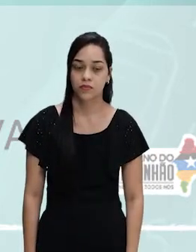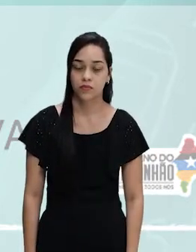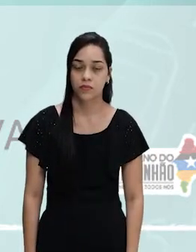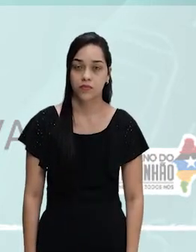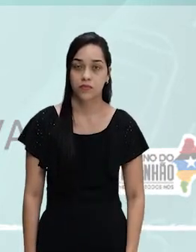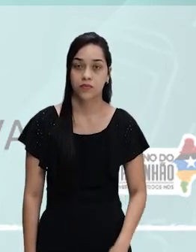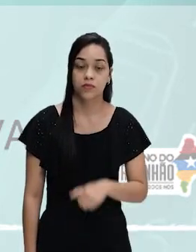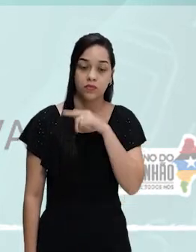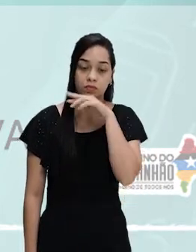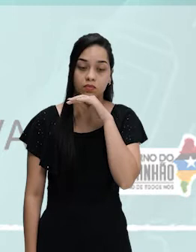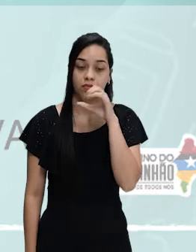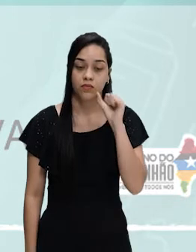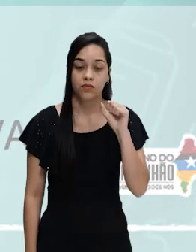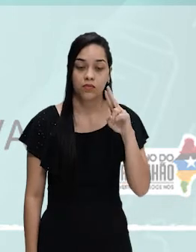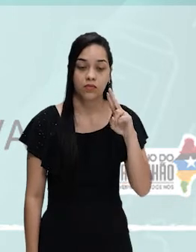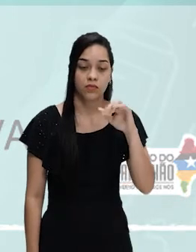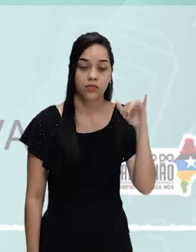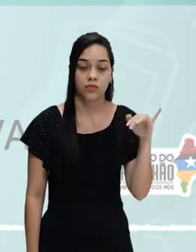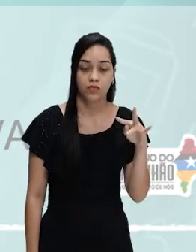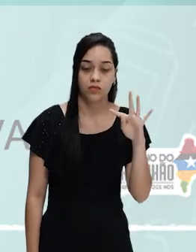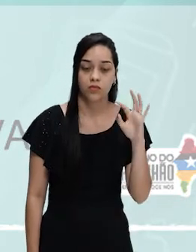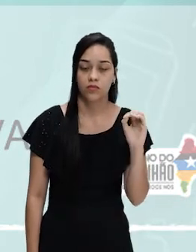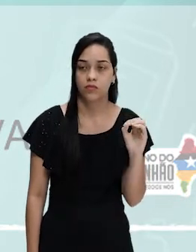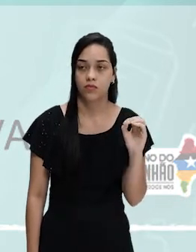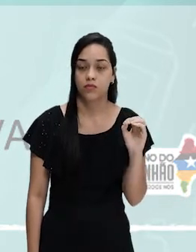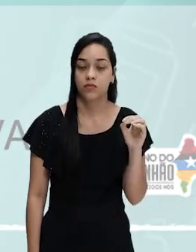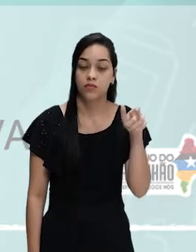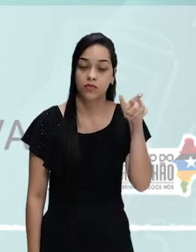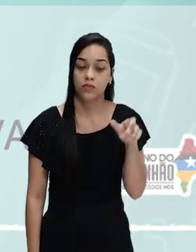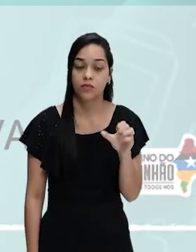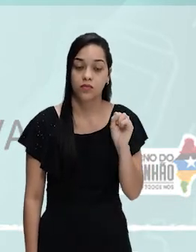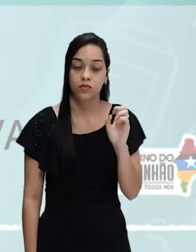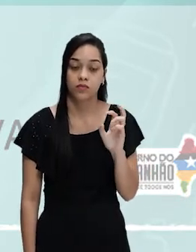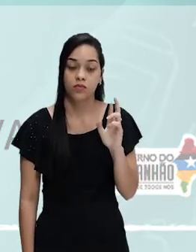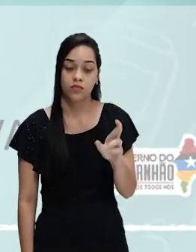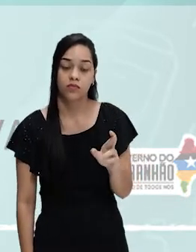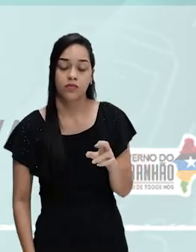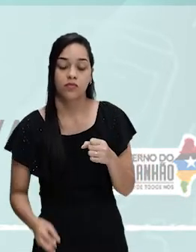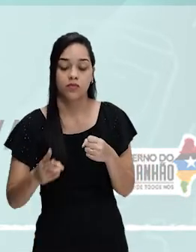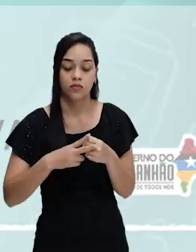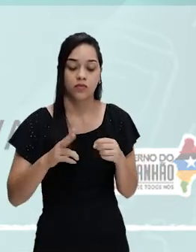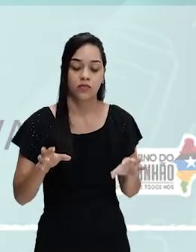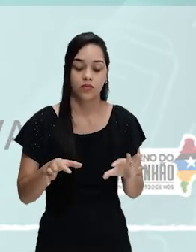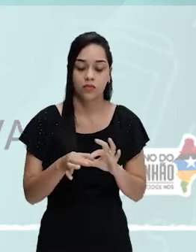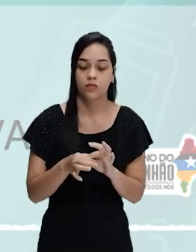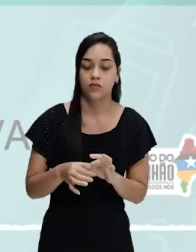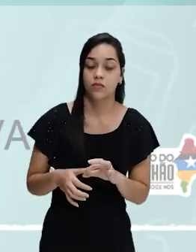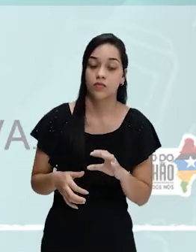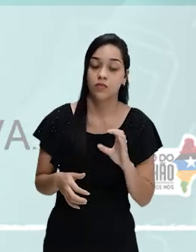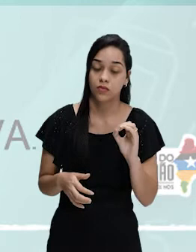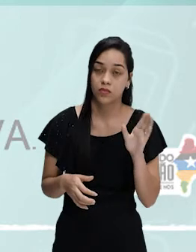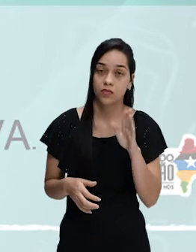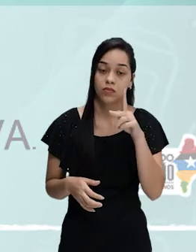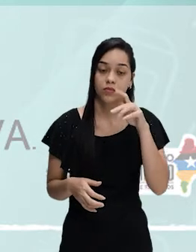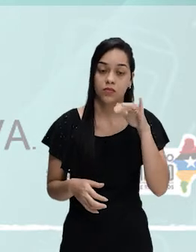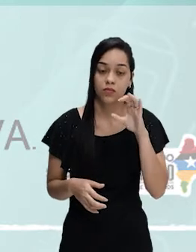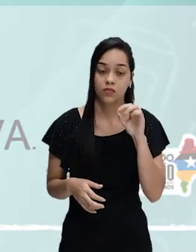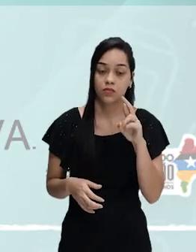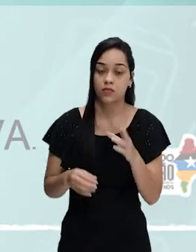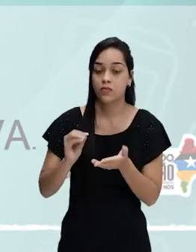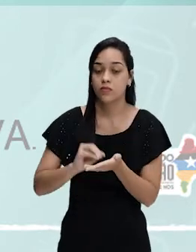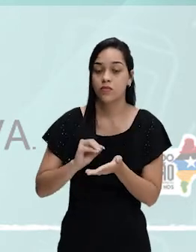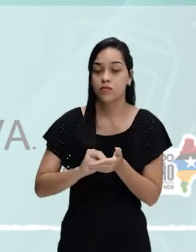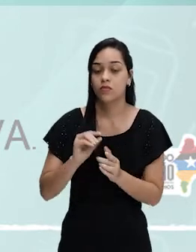O pior é o sujeito. Ser é o verbo de ligação. O pior é. Falta o